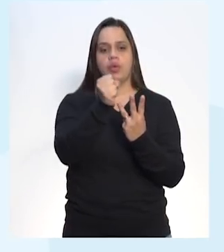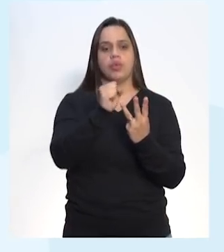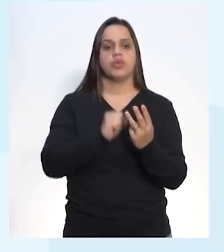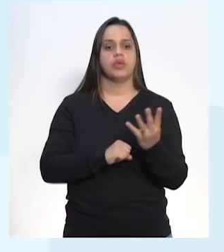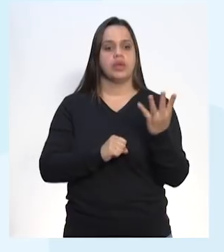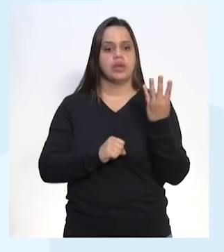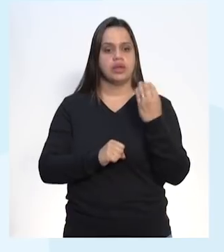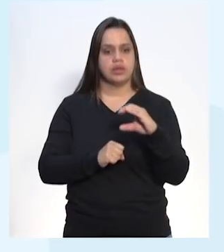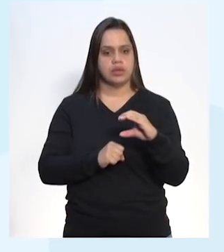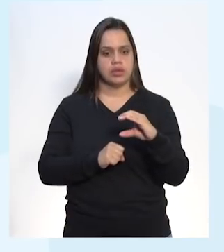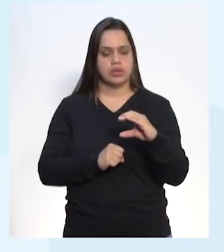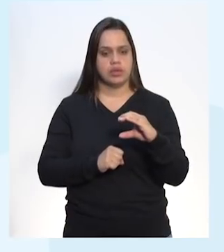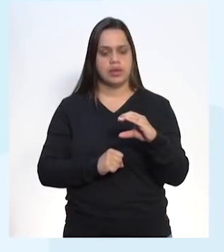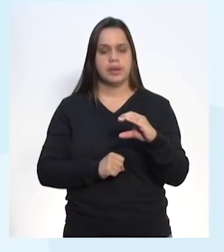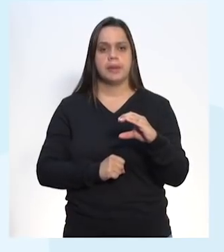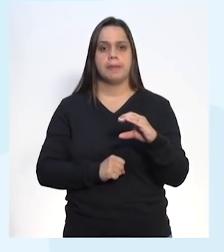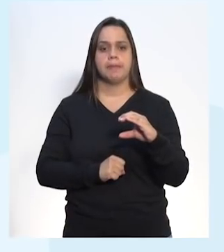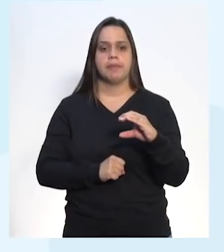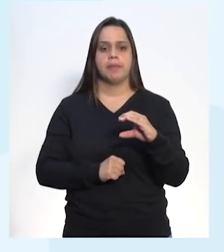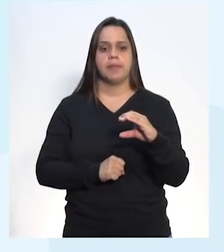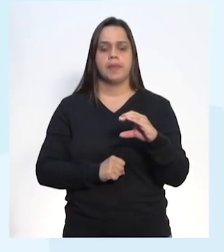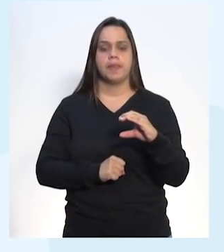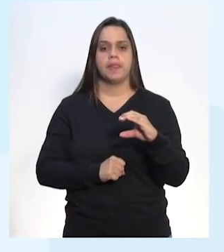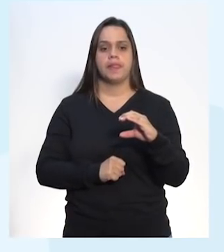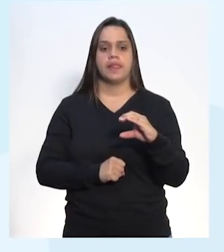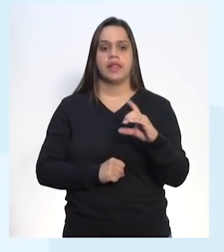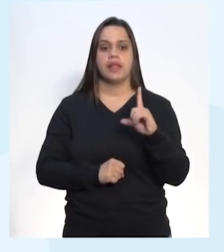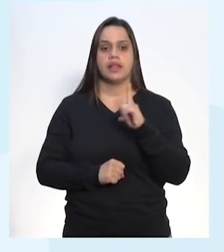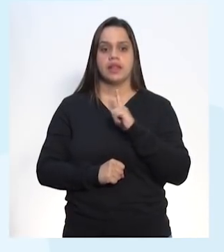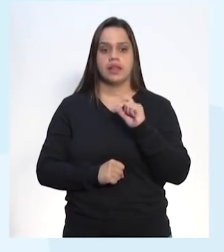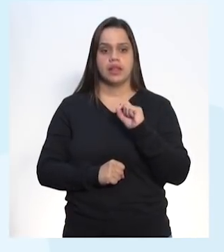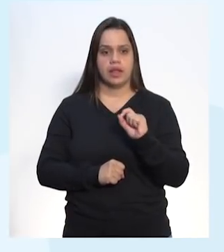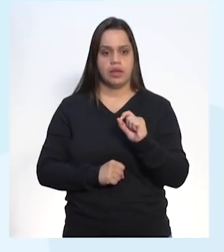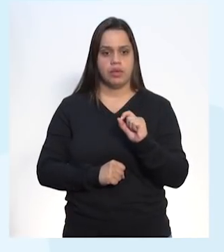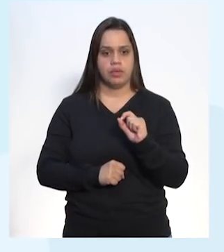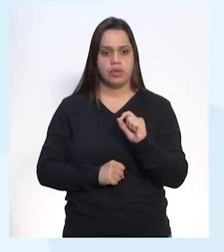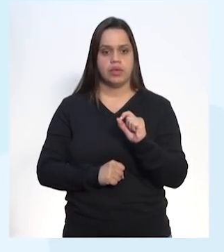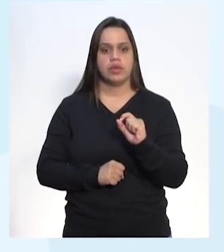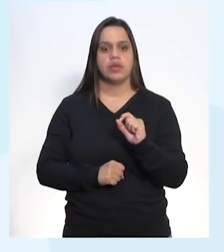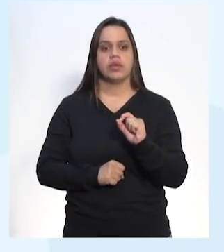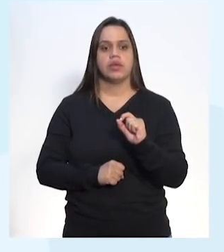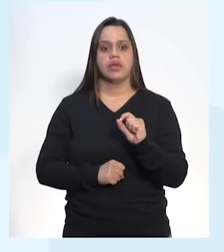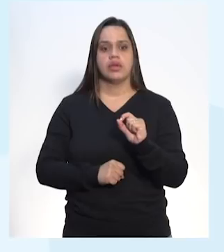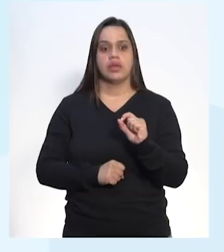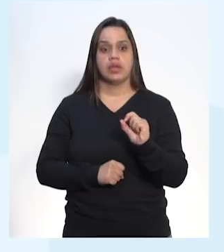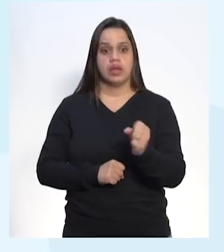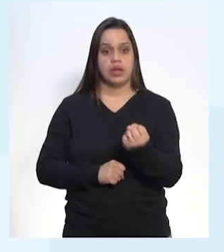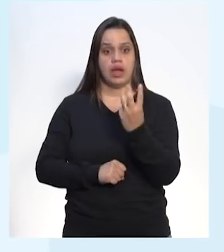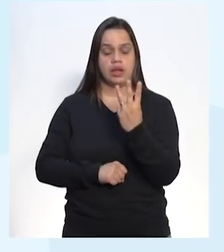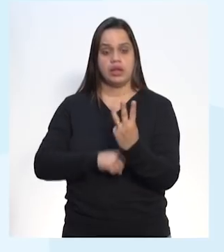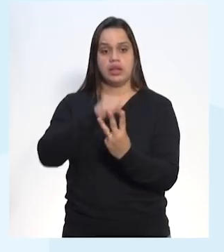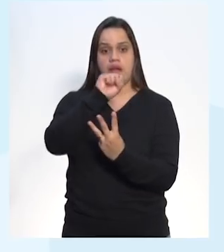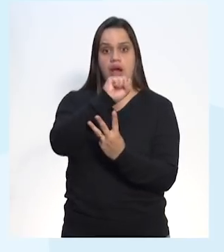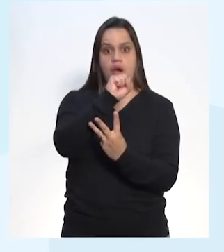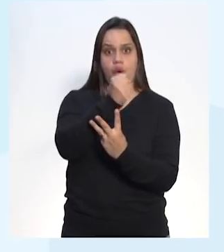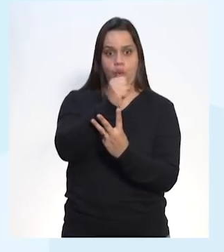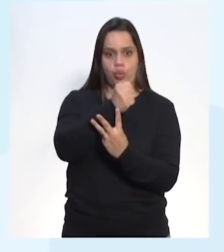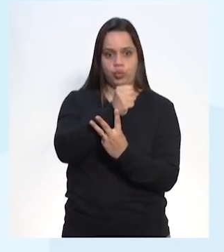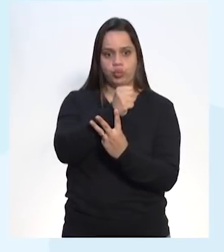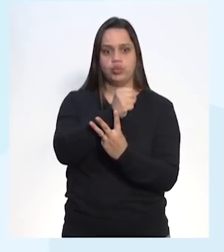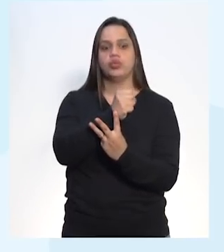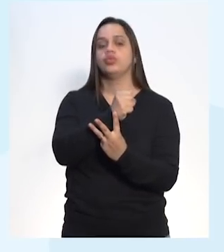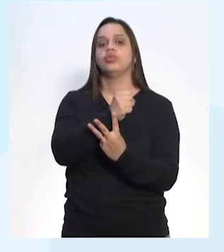por último, eu tenho 8 centenas de milhar. O Pietro também acertou. Boa! Vamos tentar